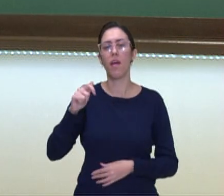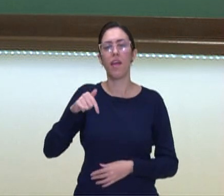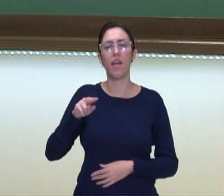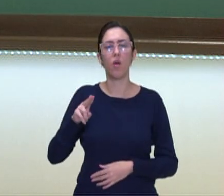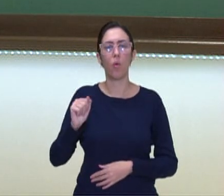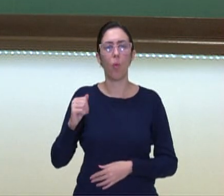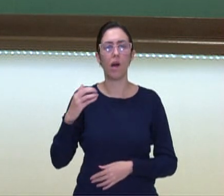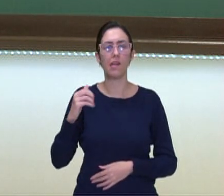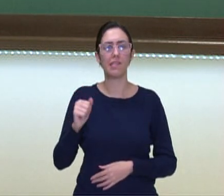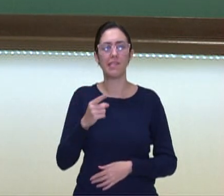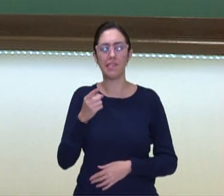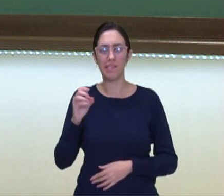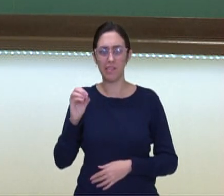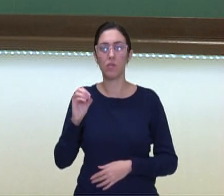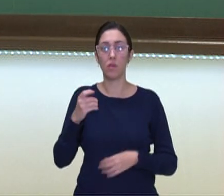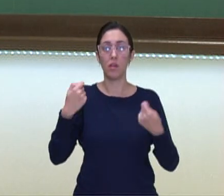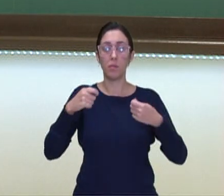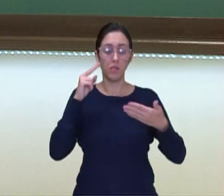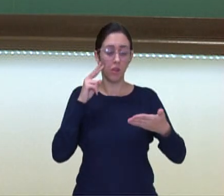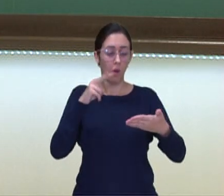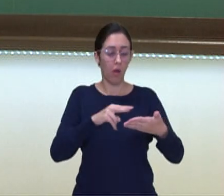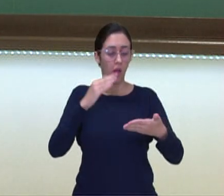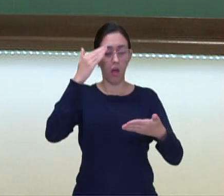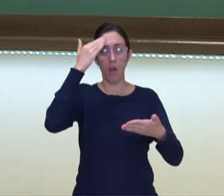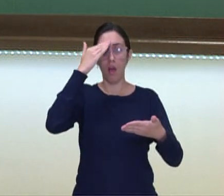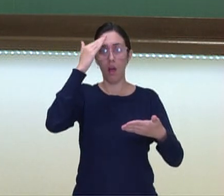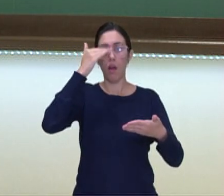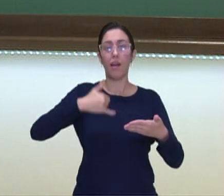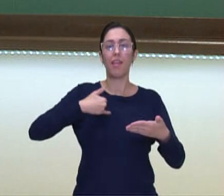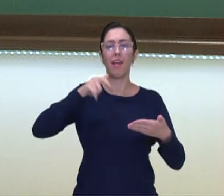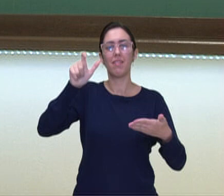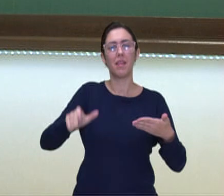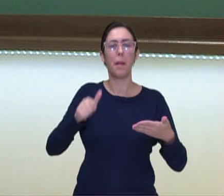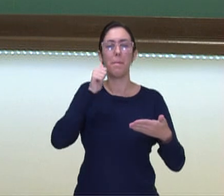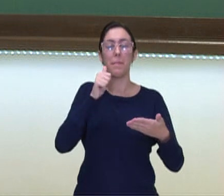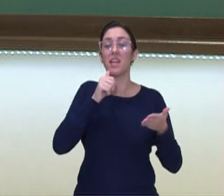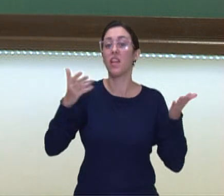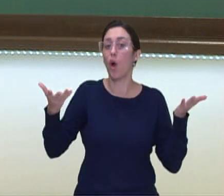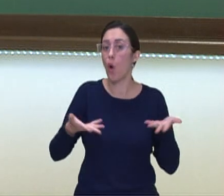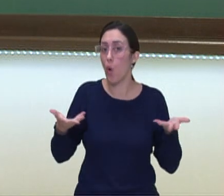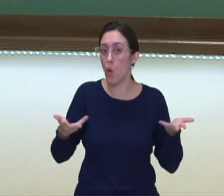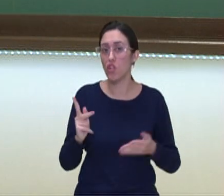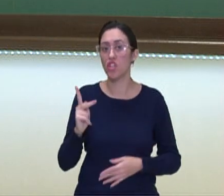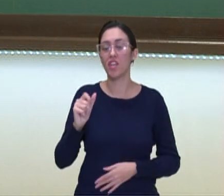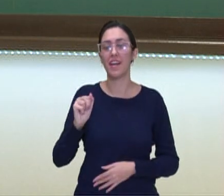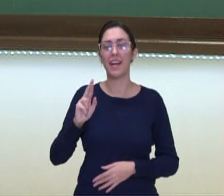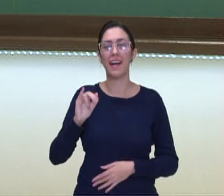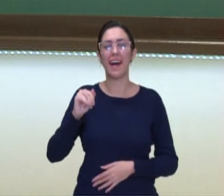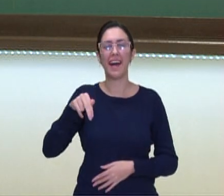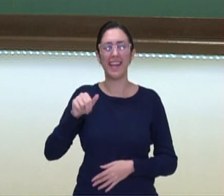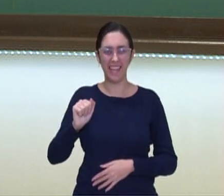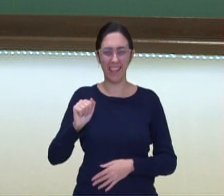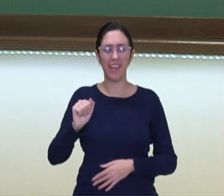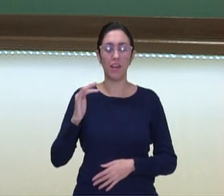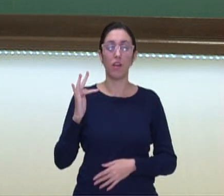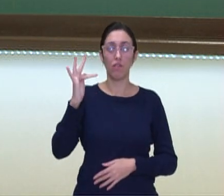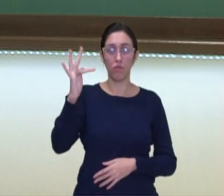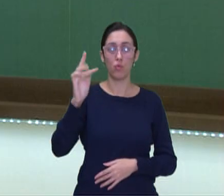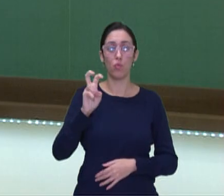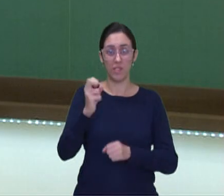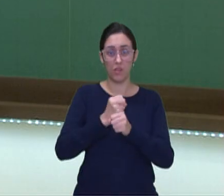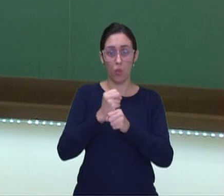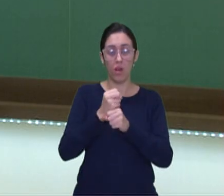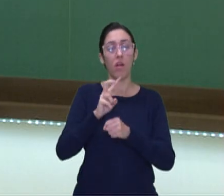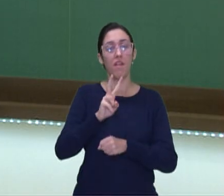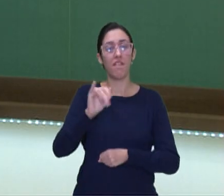coisa que me permita entender a idade que a Karina tem hoje. tá? Sabendo que a Karina terá 37 anos